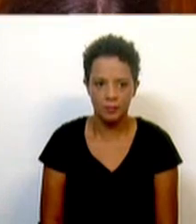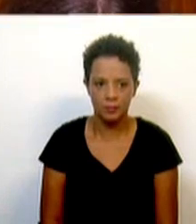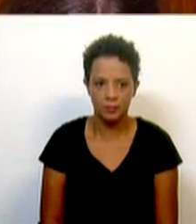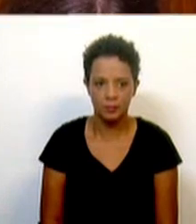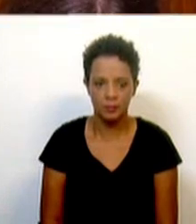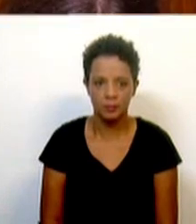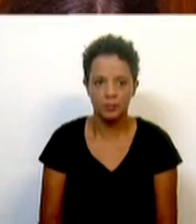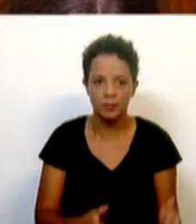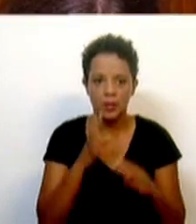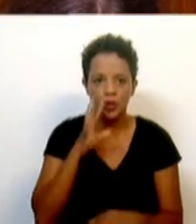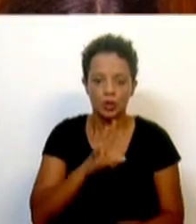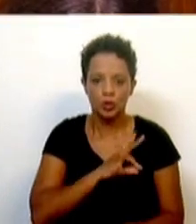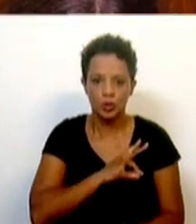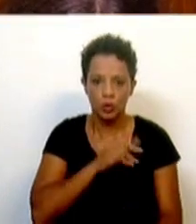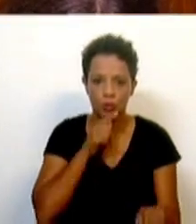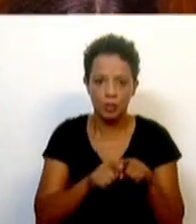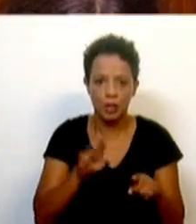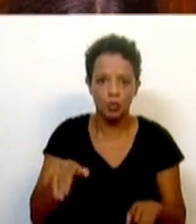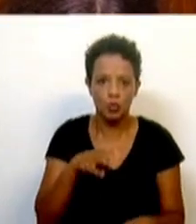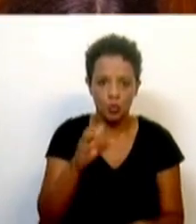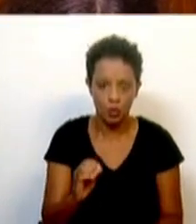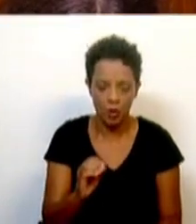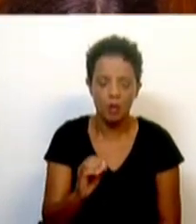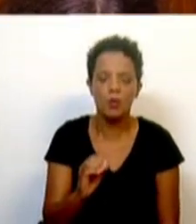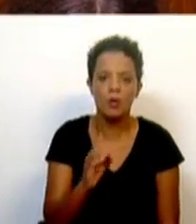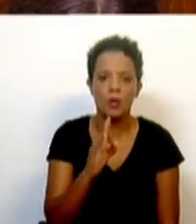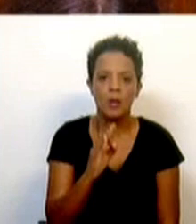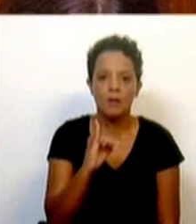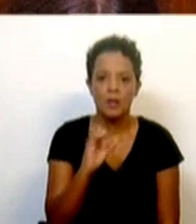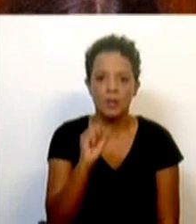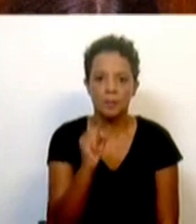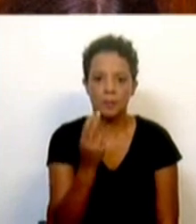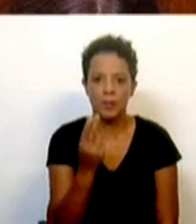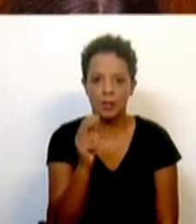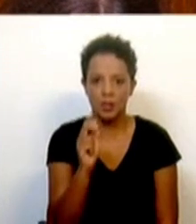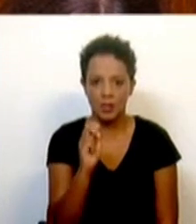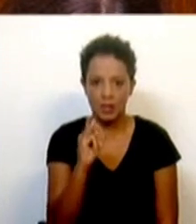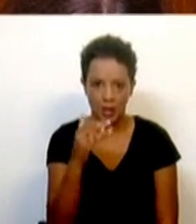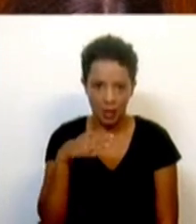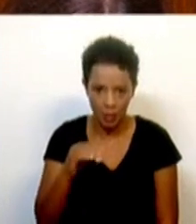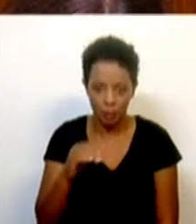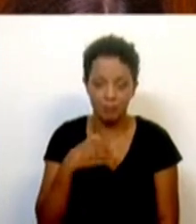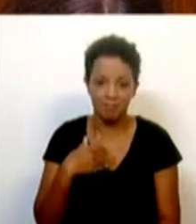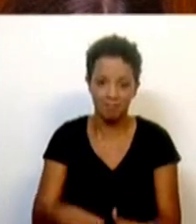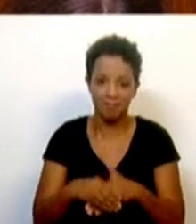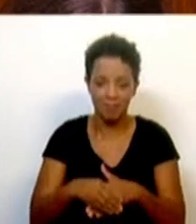Bom, quanto ao Sr. Deputado João Coutrinho de Figueiredo, saúdo, porque já tínhamos há muito tempo saudades